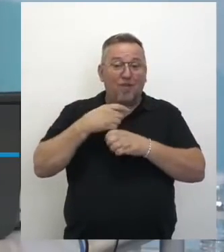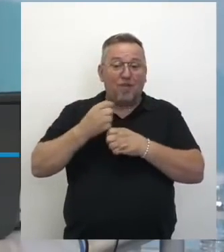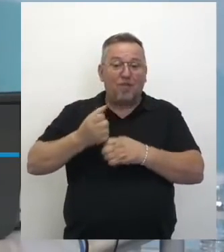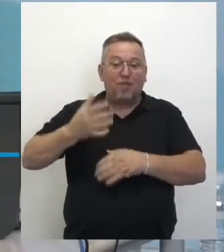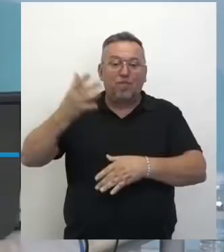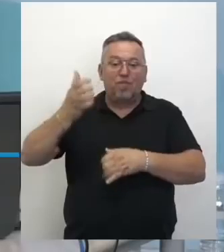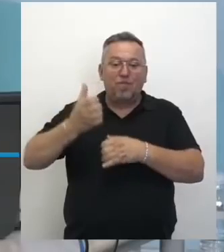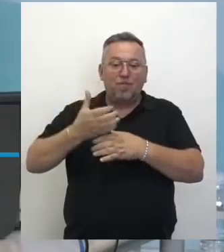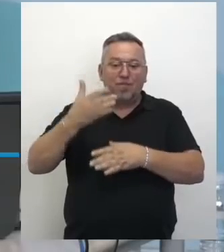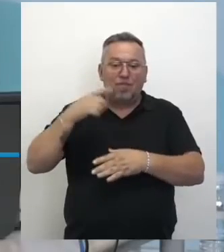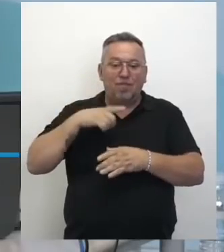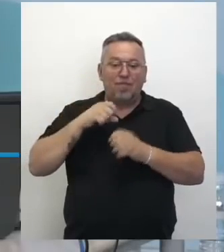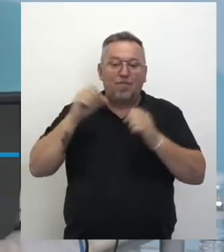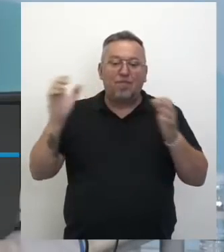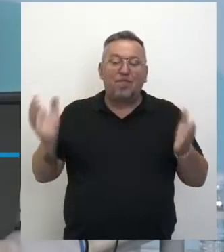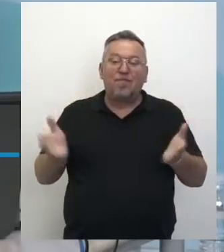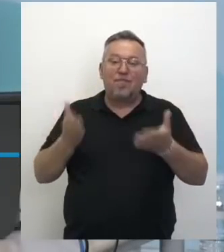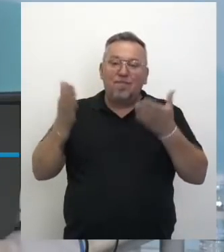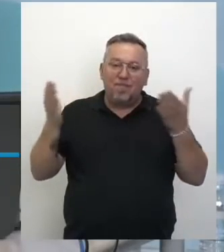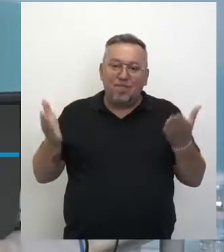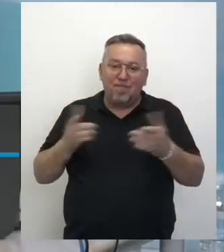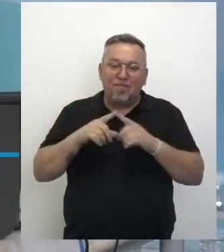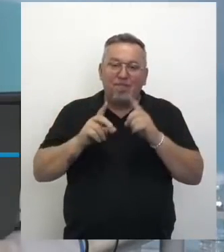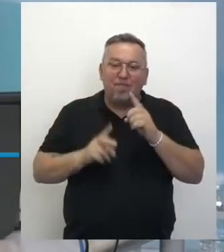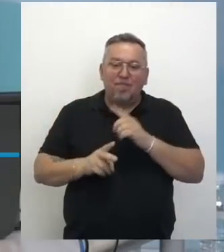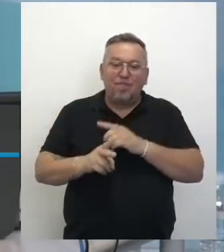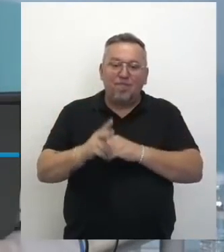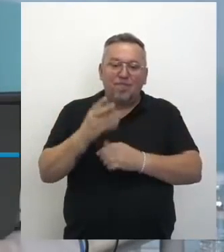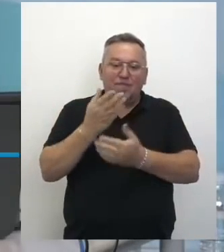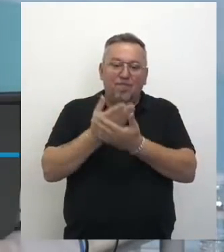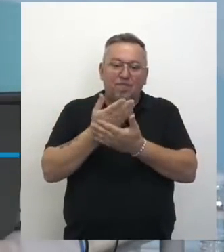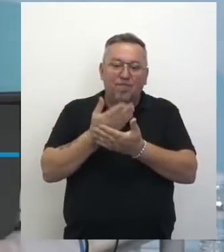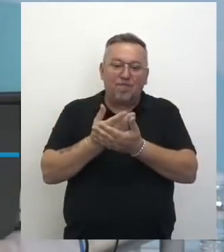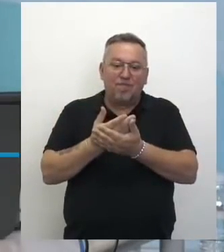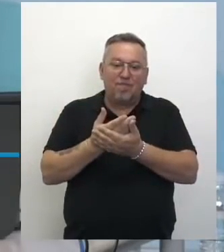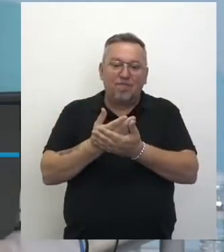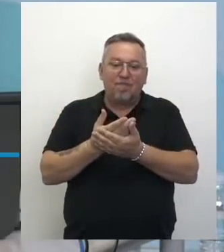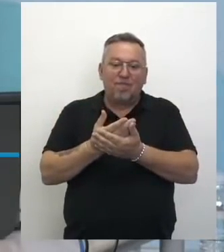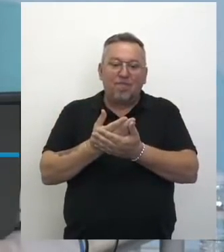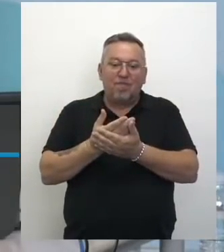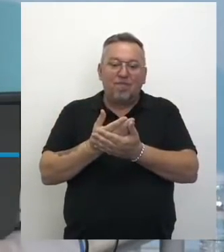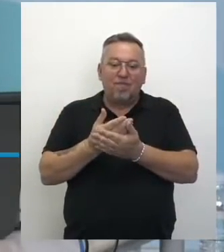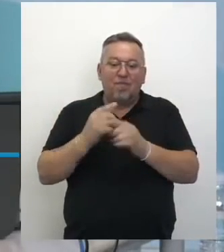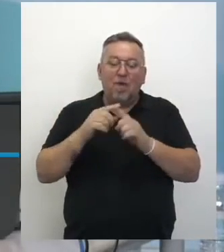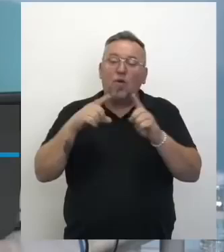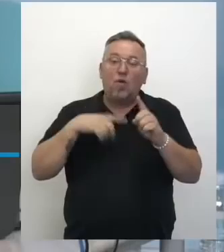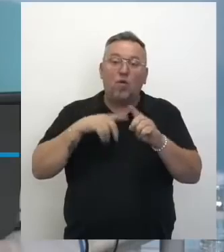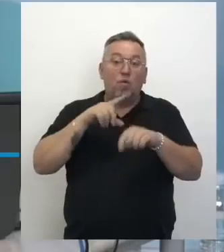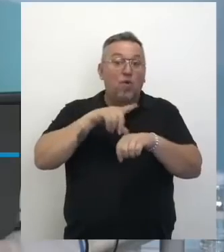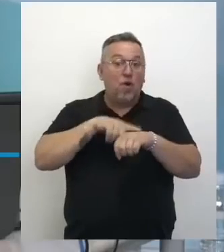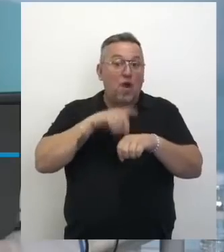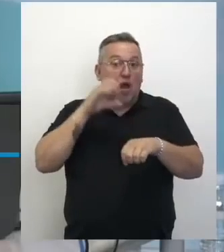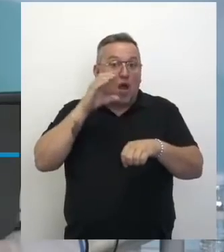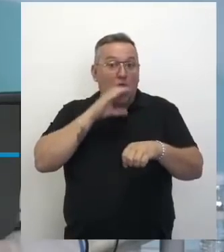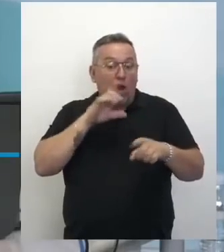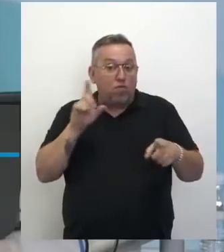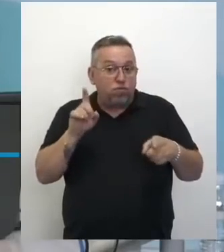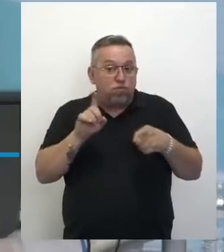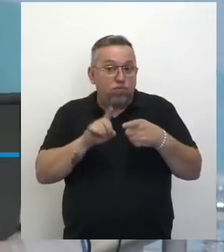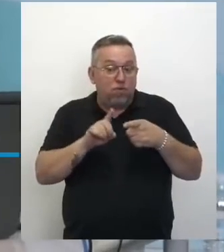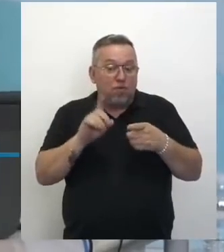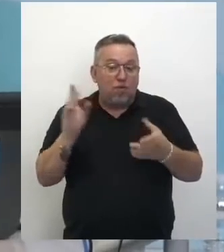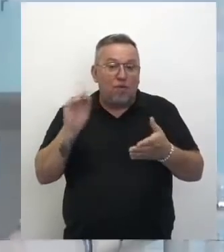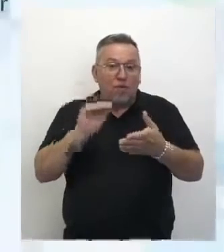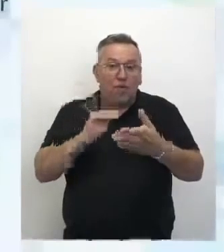chatinho, estimulando essa garotada a continuar estudando. E como o tempo é curto, vamos já